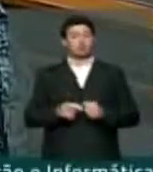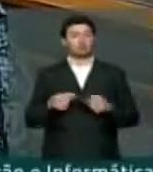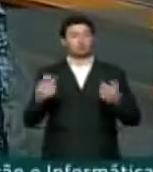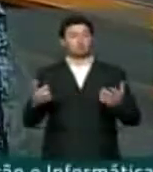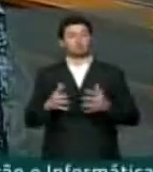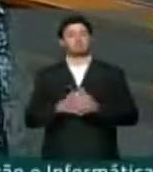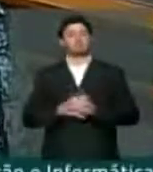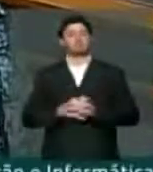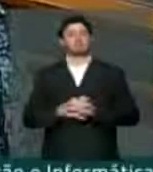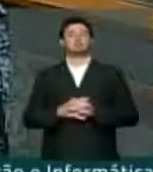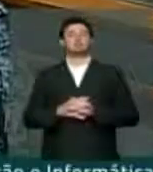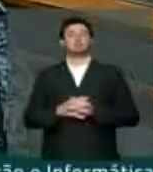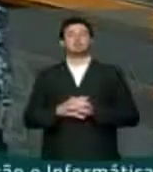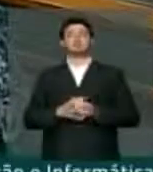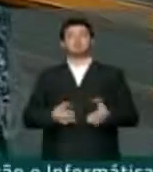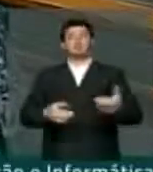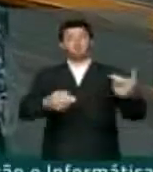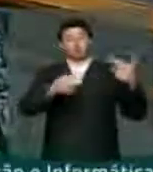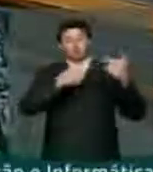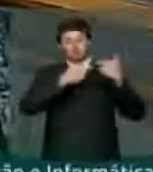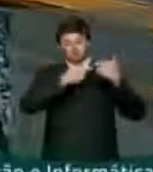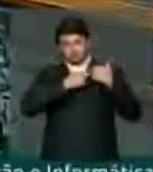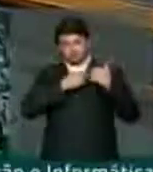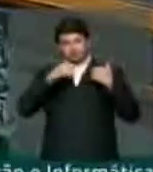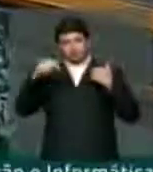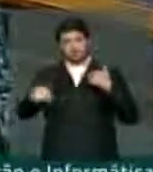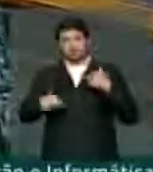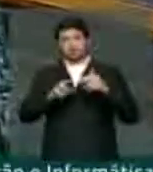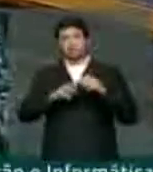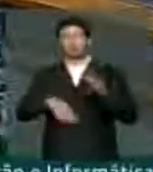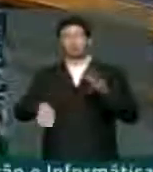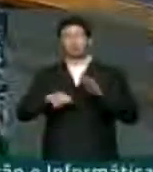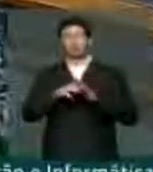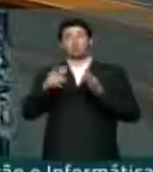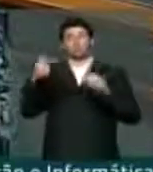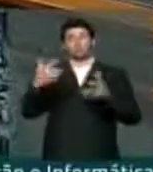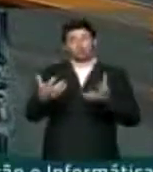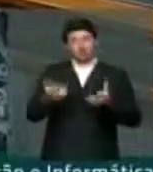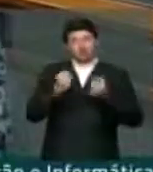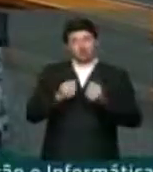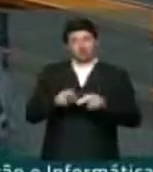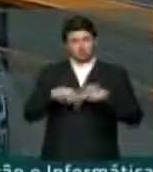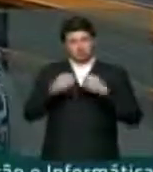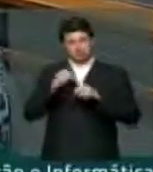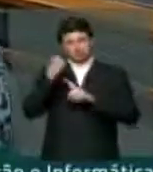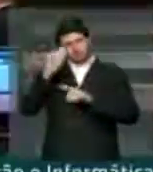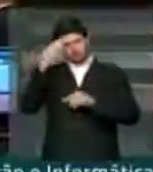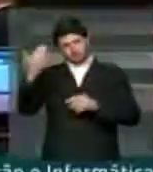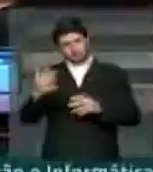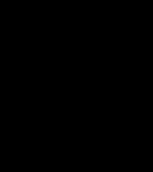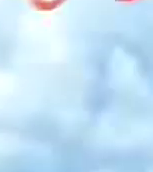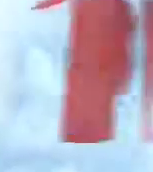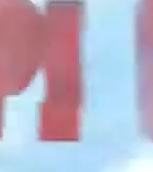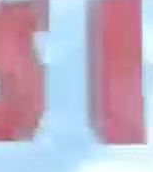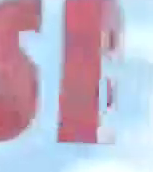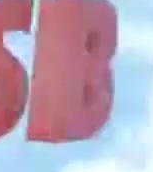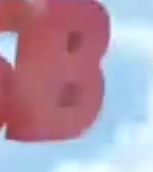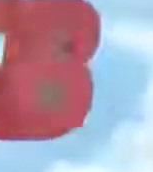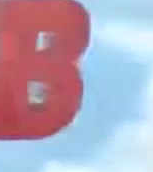portanto, com as suas responsabilidades não de todo atendidas frente à sociedade. Muito obrigado.